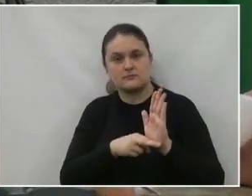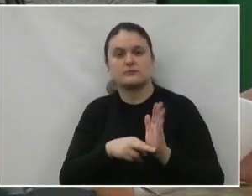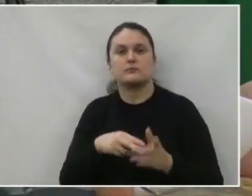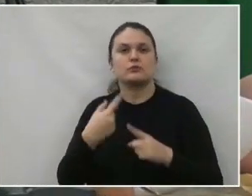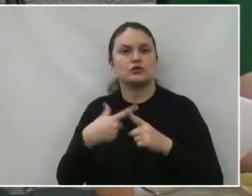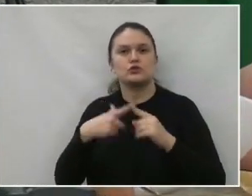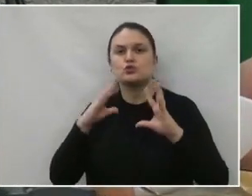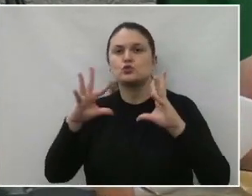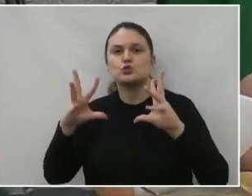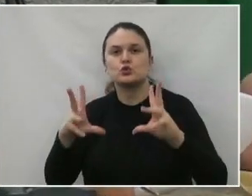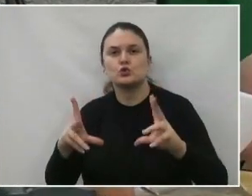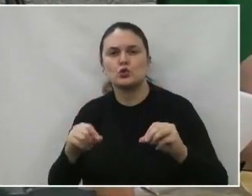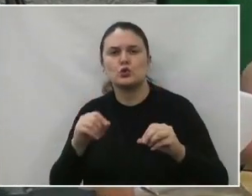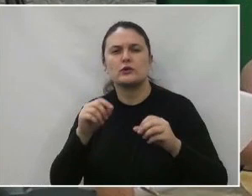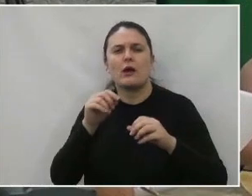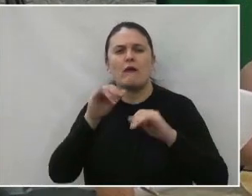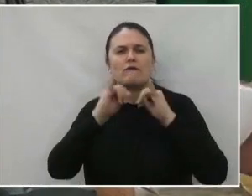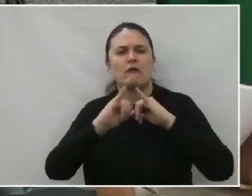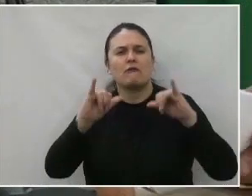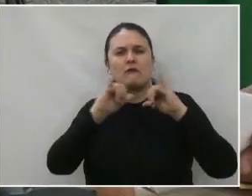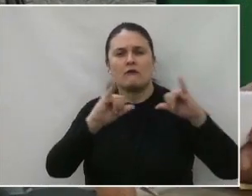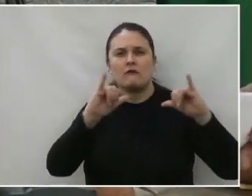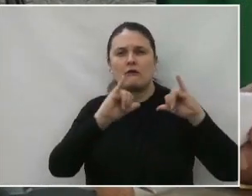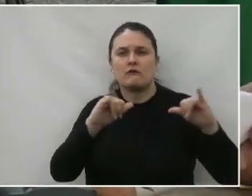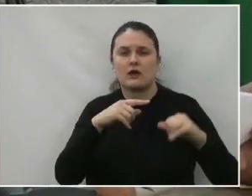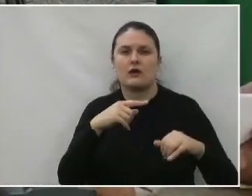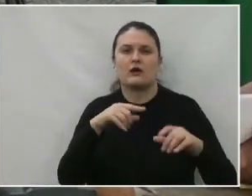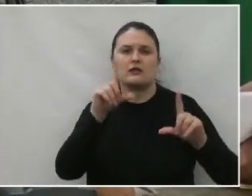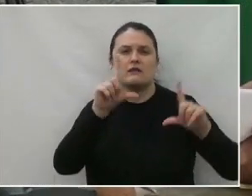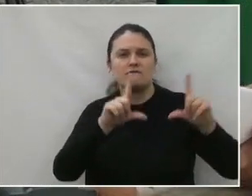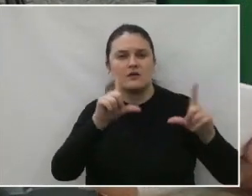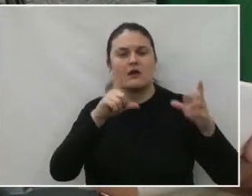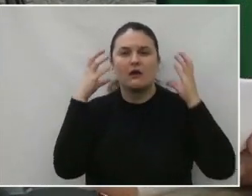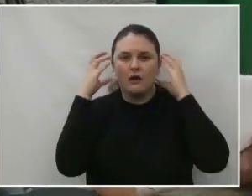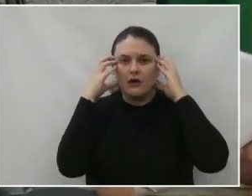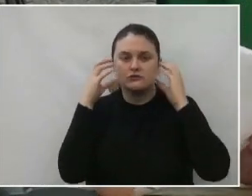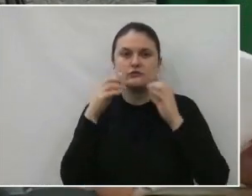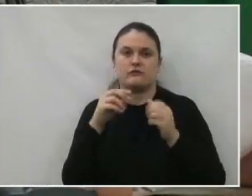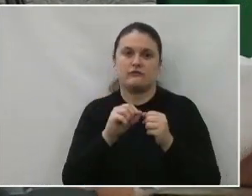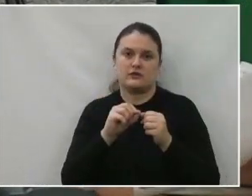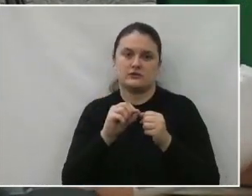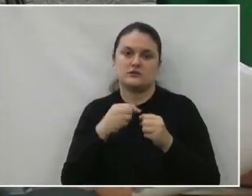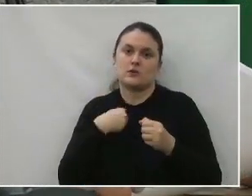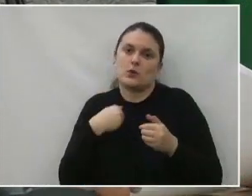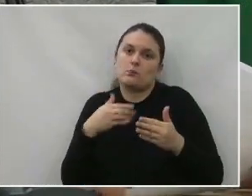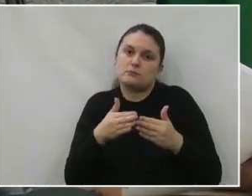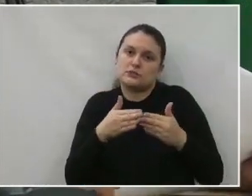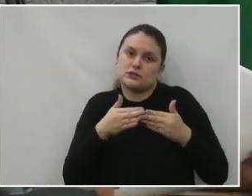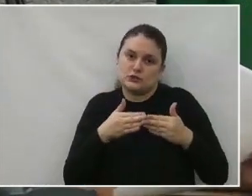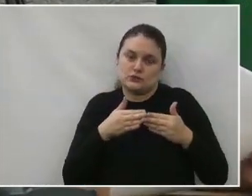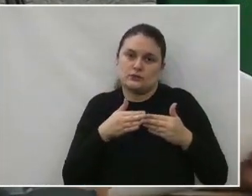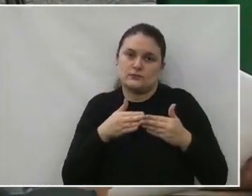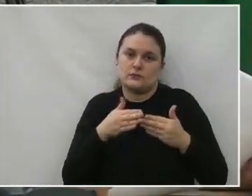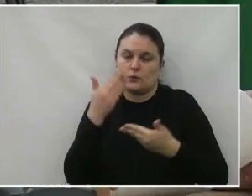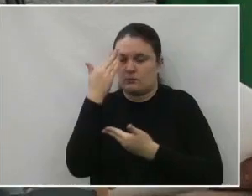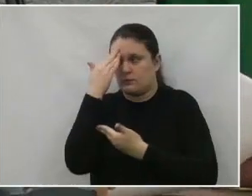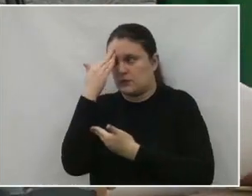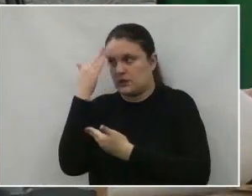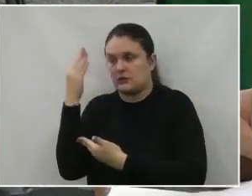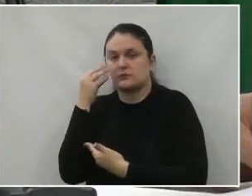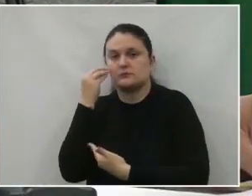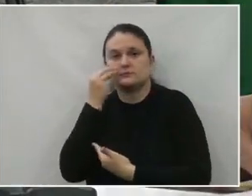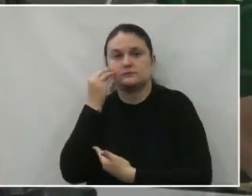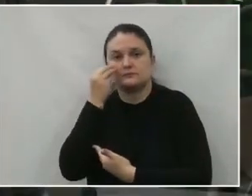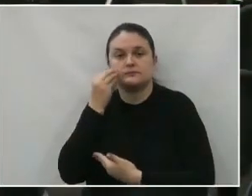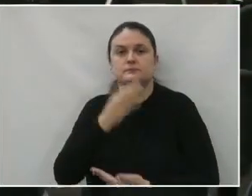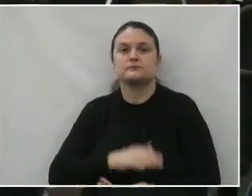mídias falada e televisiva, né, da nossa cidade. Esse é o requerimento verbal que estamos fazendo. Muito obrigado pela